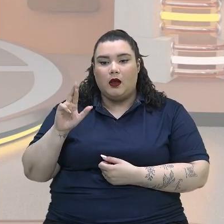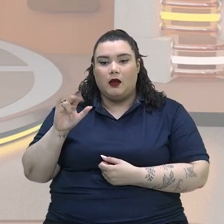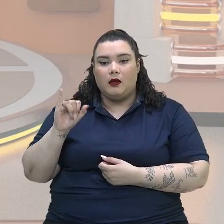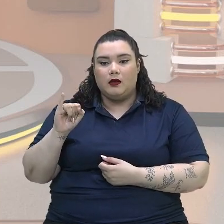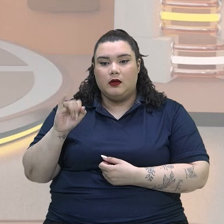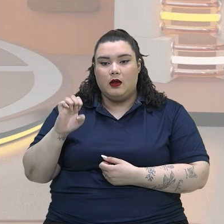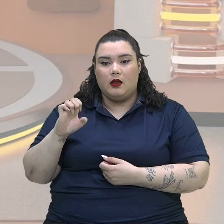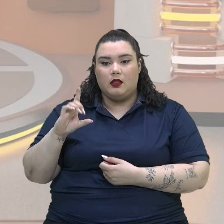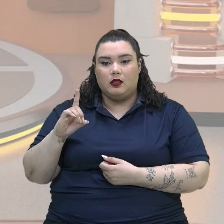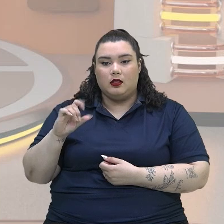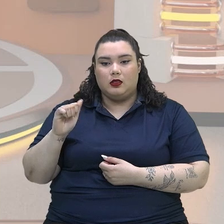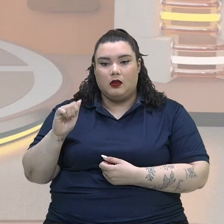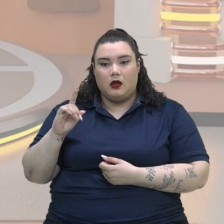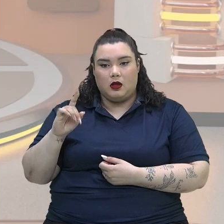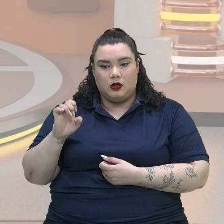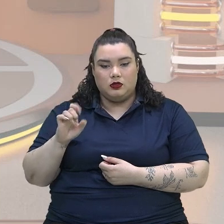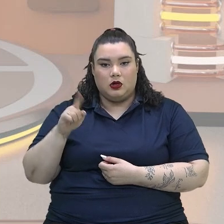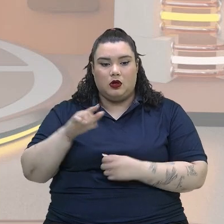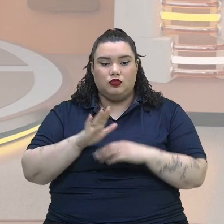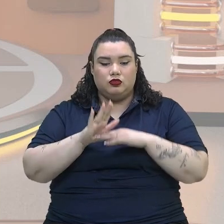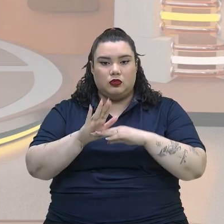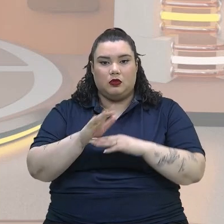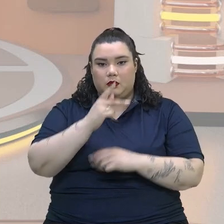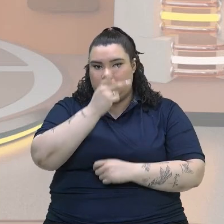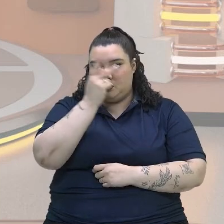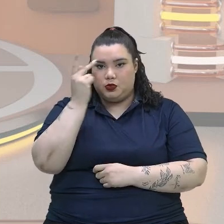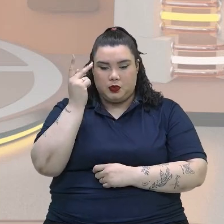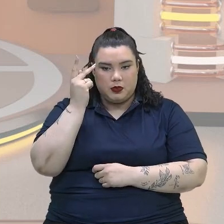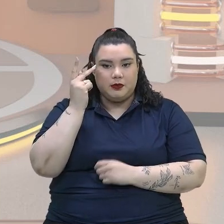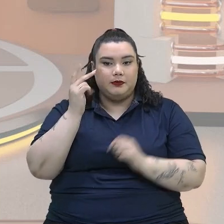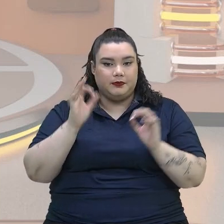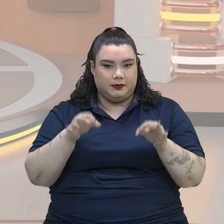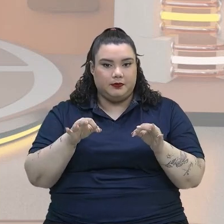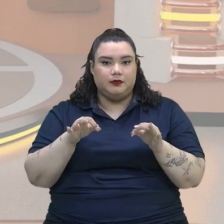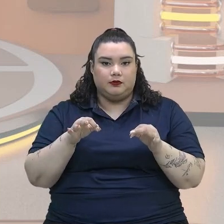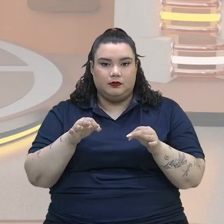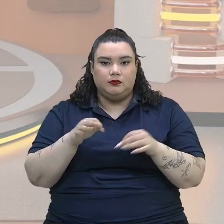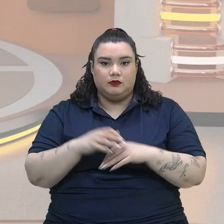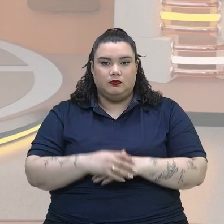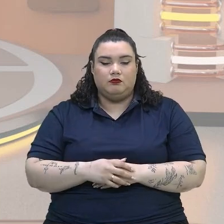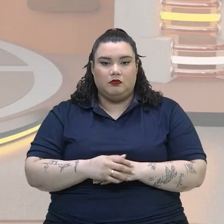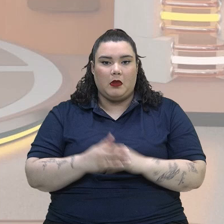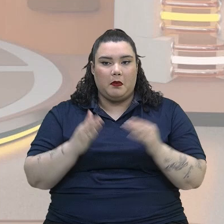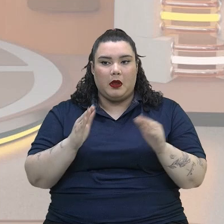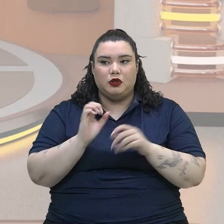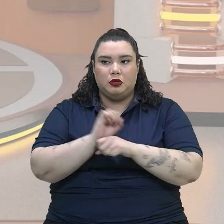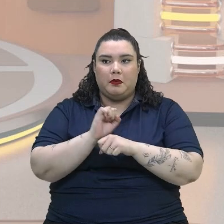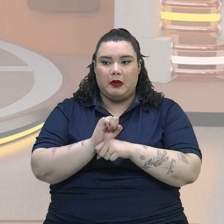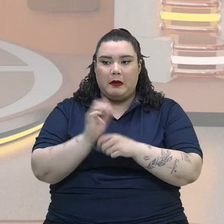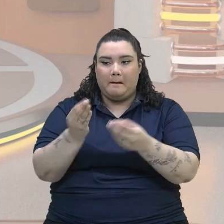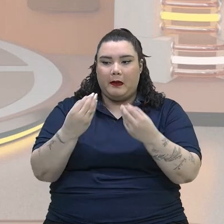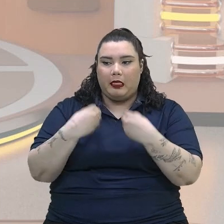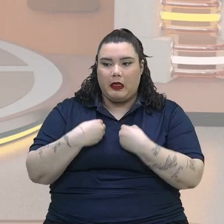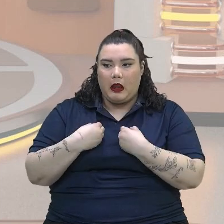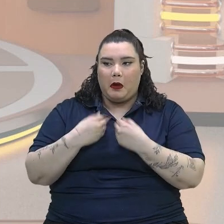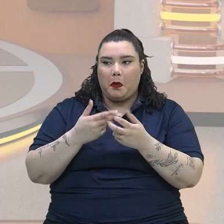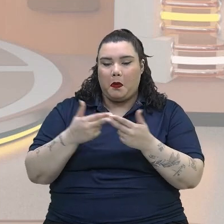vão no sentido de ajudar o outro, ajudar o próximo, né, sem esperar nada em troca e também